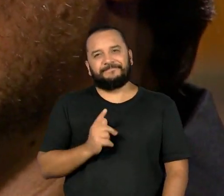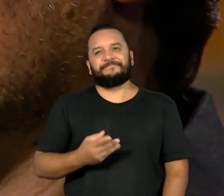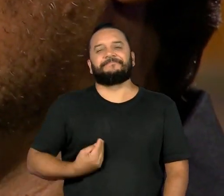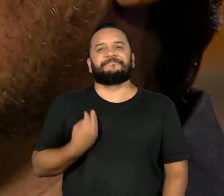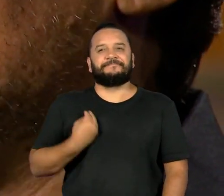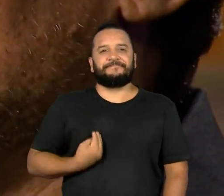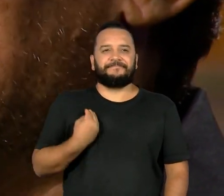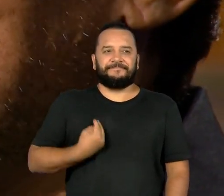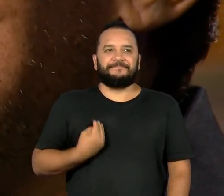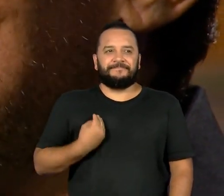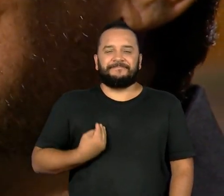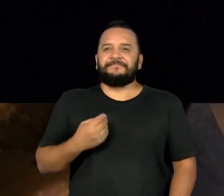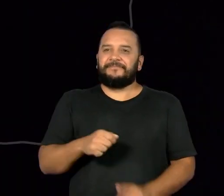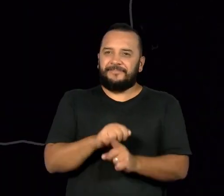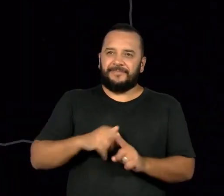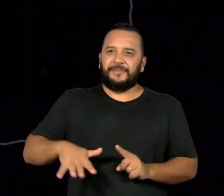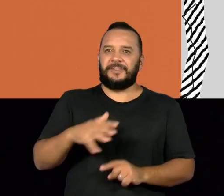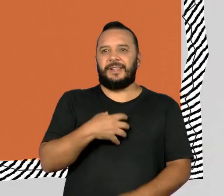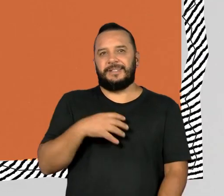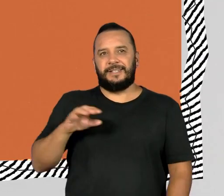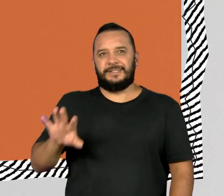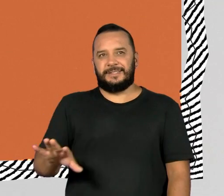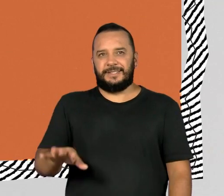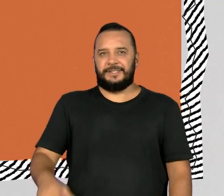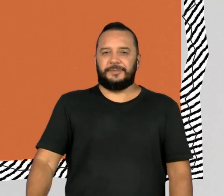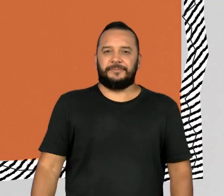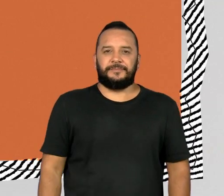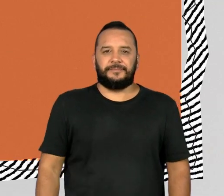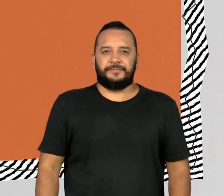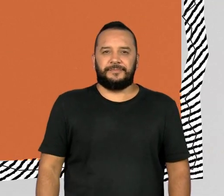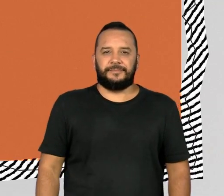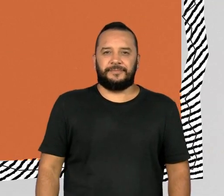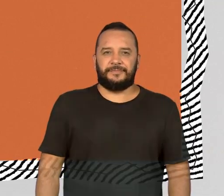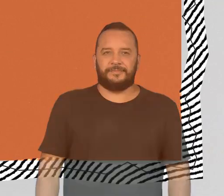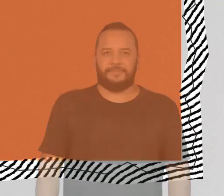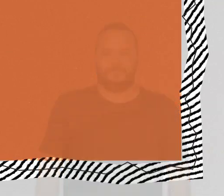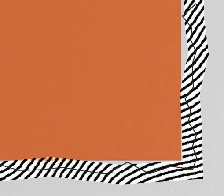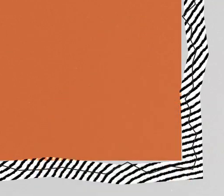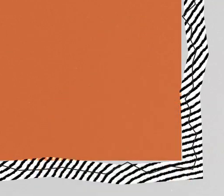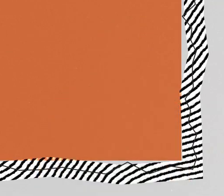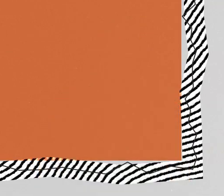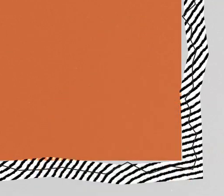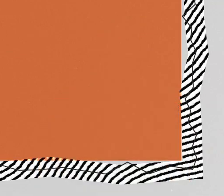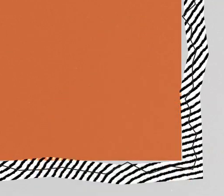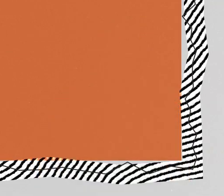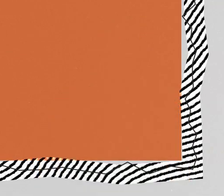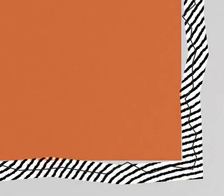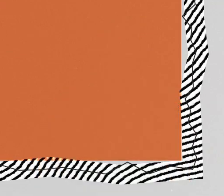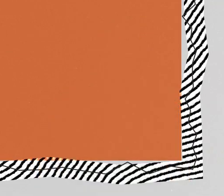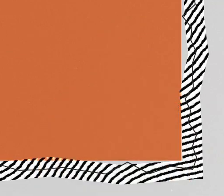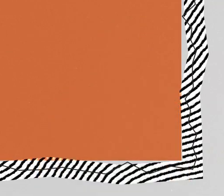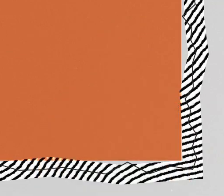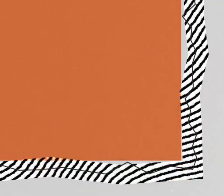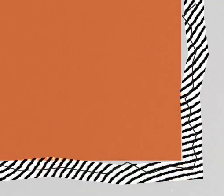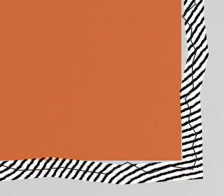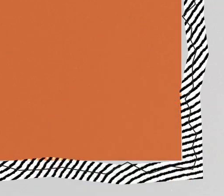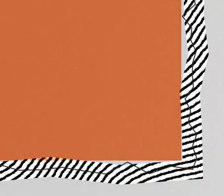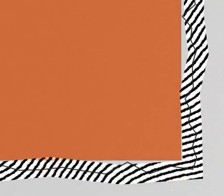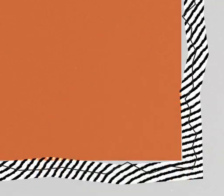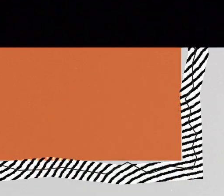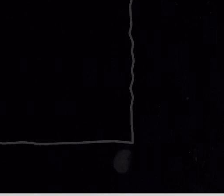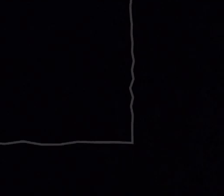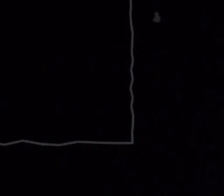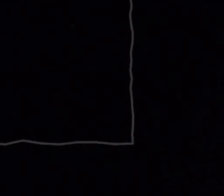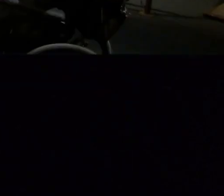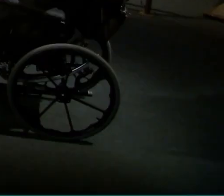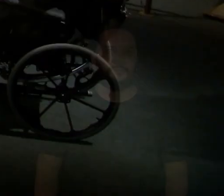vida em sociedade. Lado frente, lado trás, lado frente, lado trás. Esse é o passinho do escrito, você na